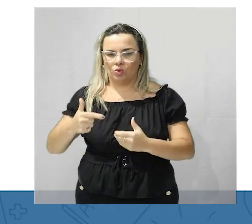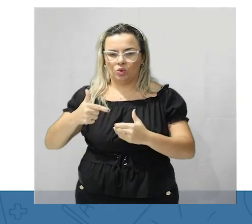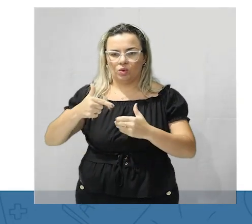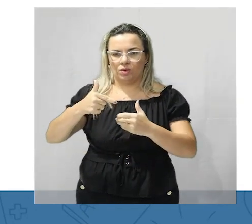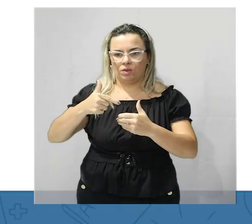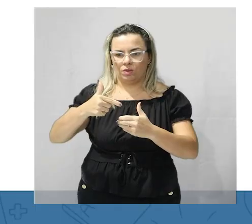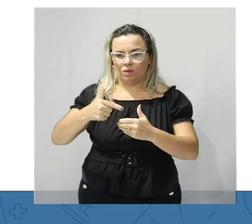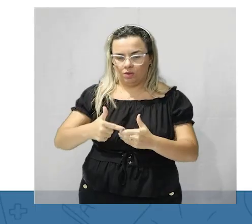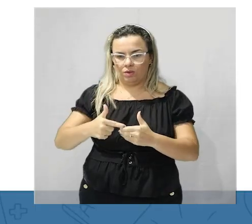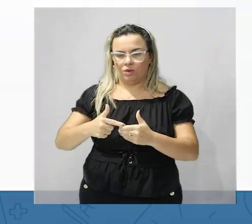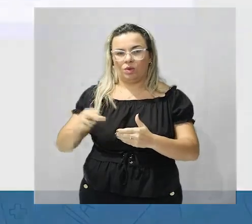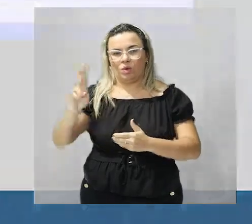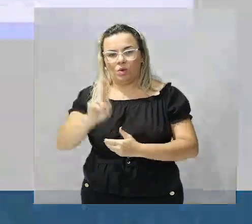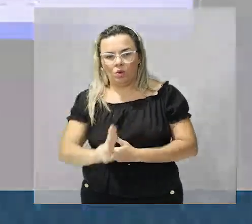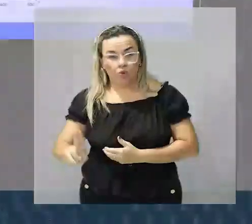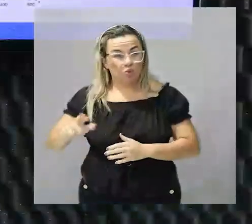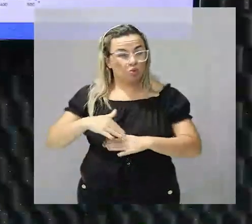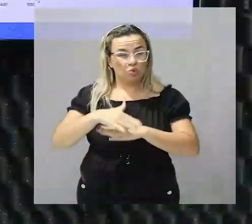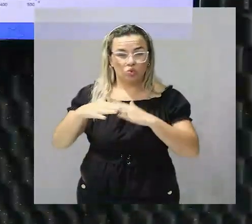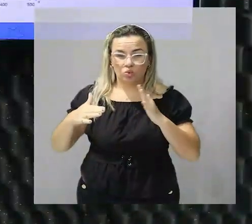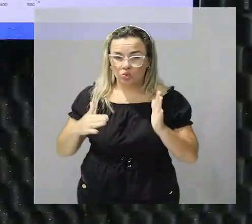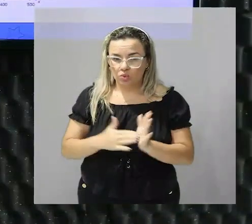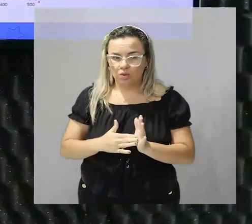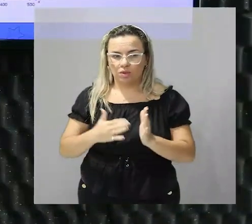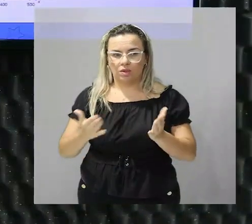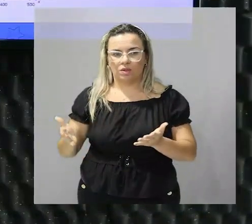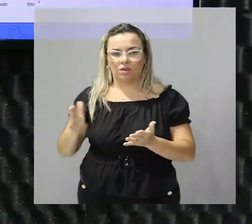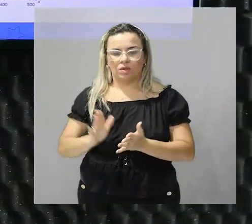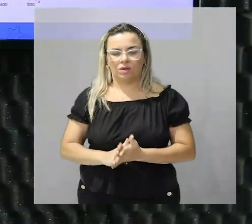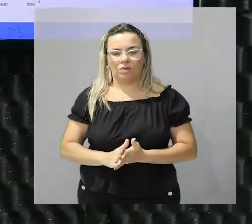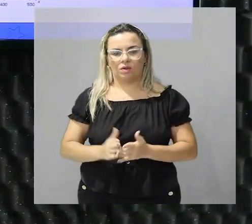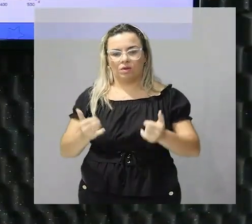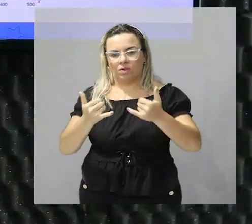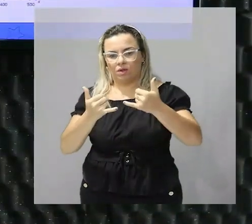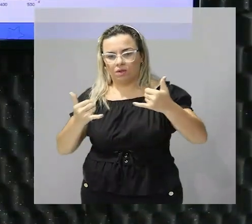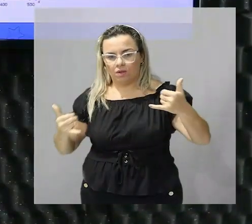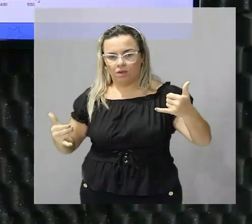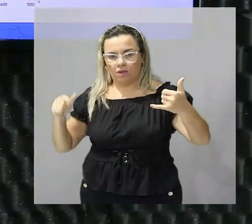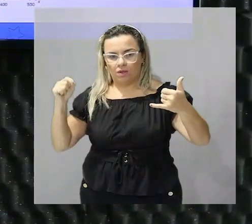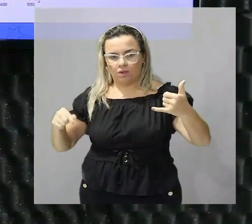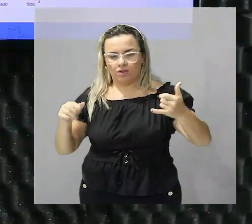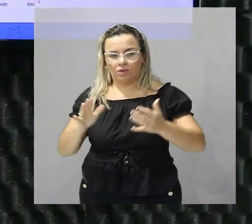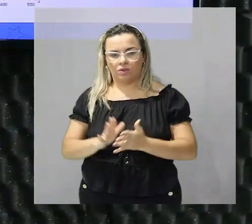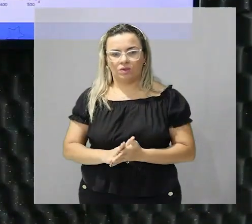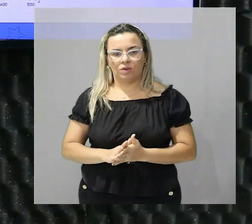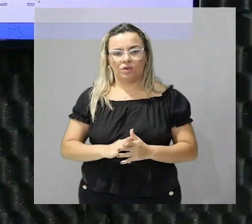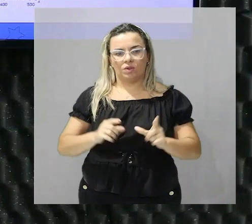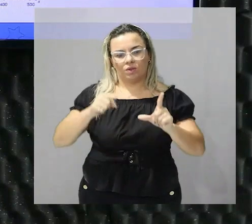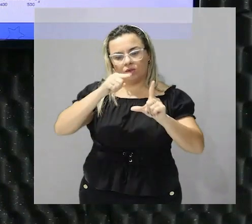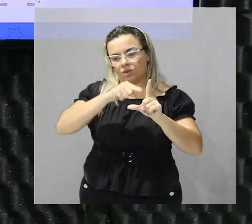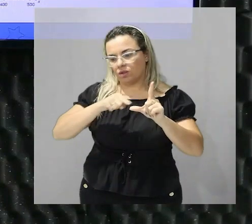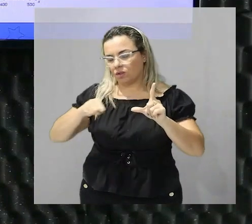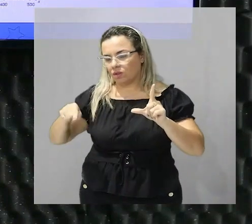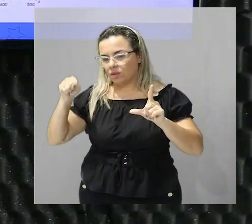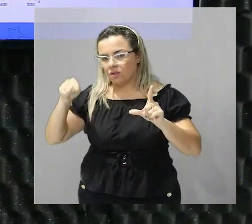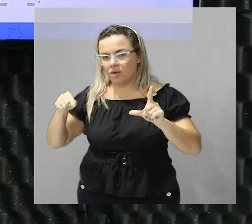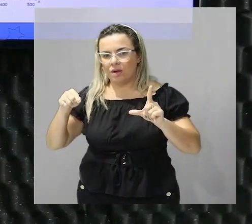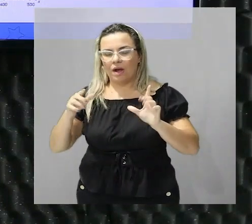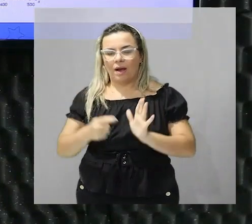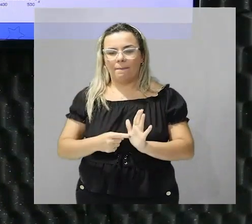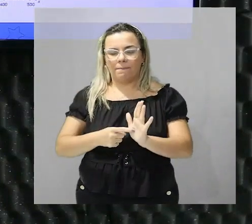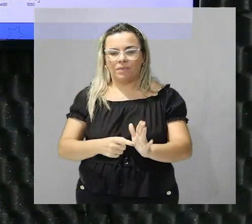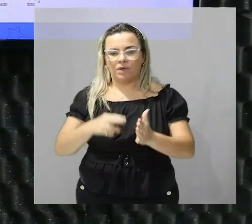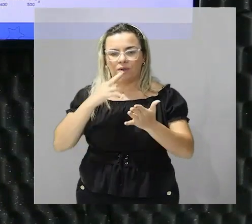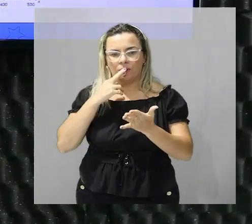tenha sido consumido. O segmento de reta no gráfico mostra o resultado desse teste, no